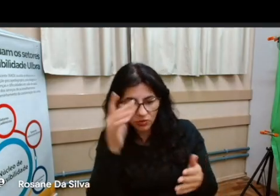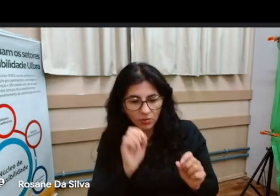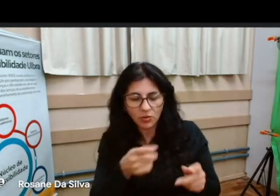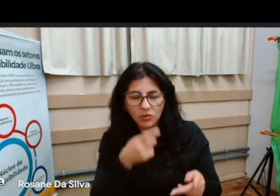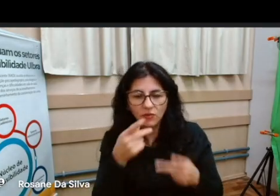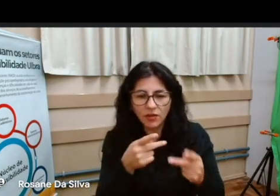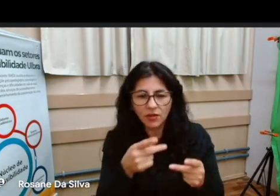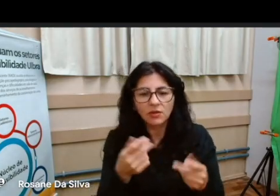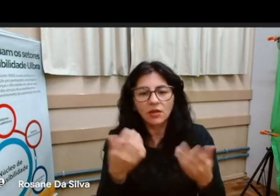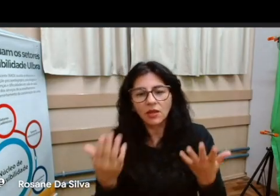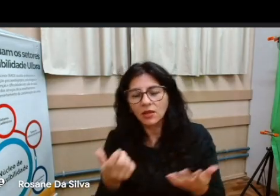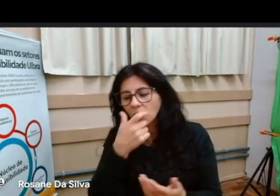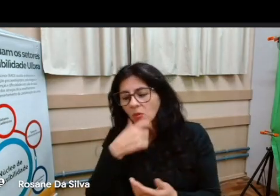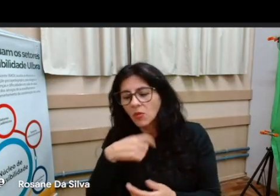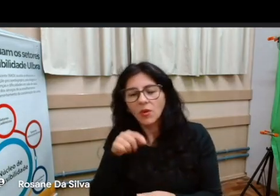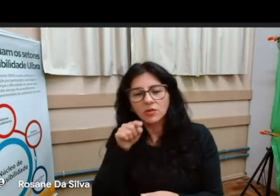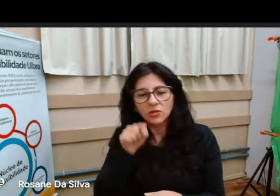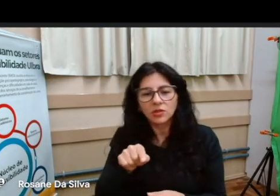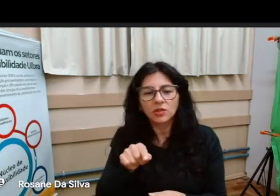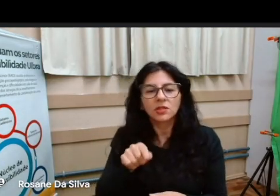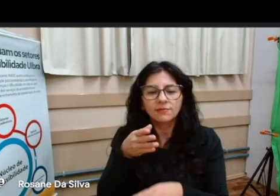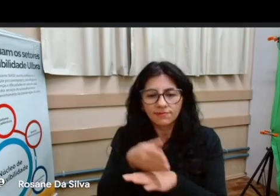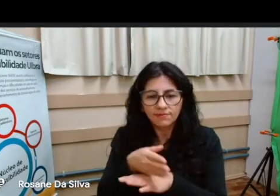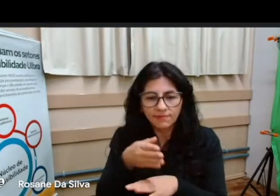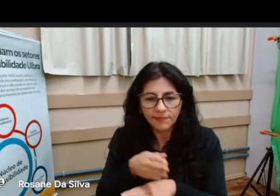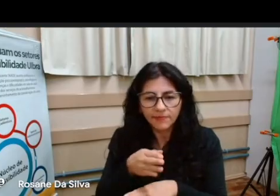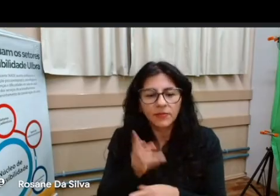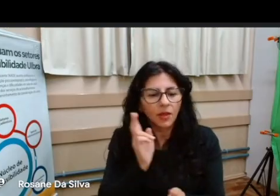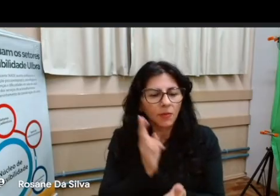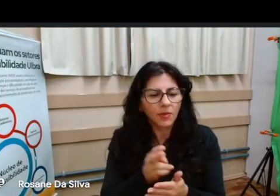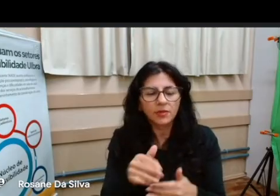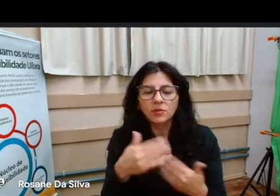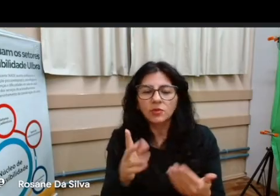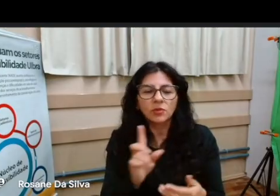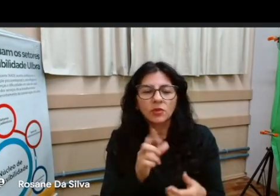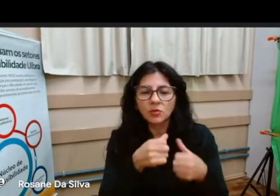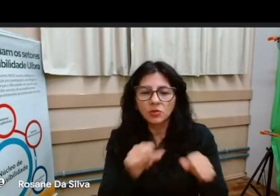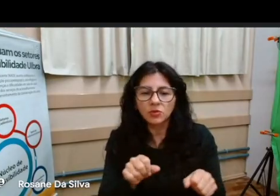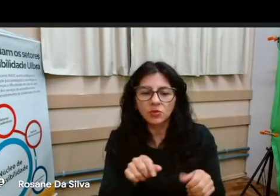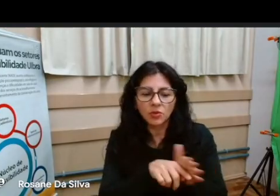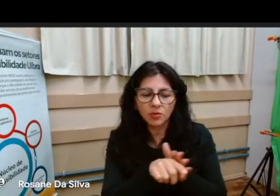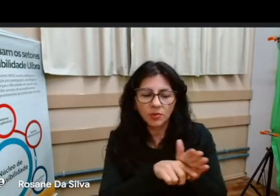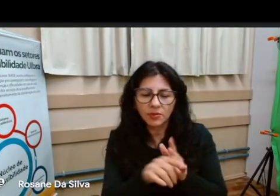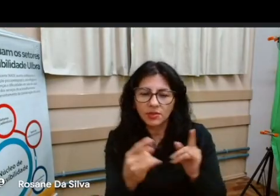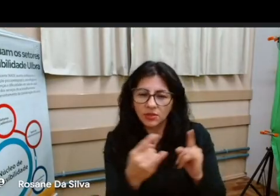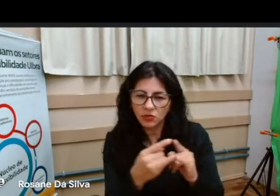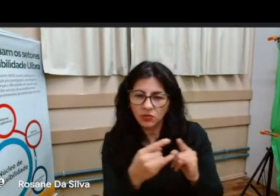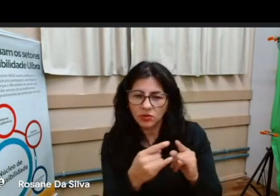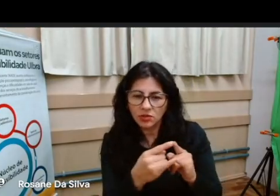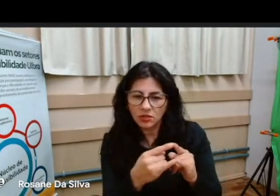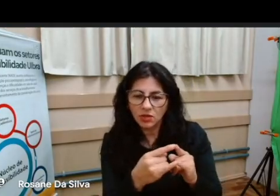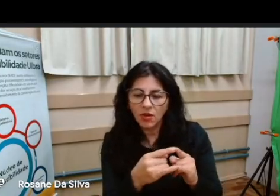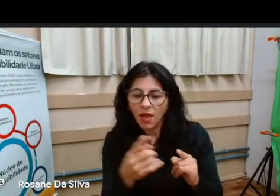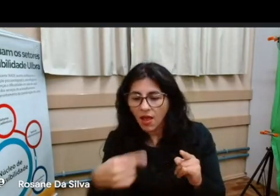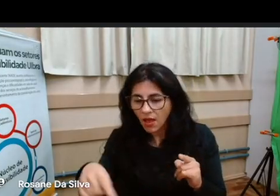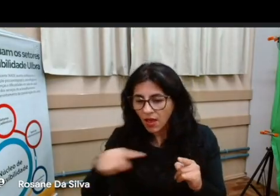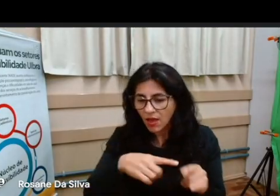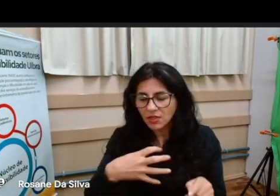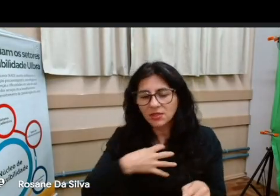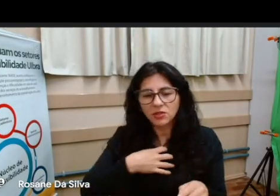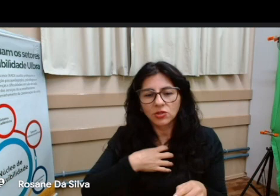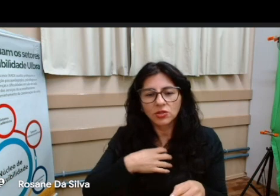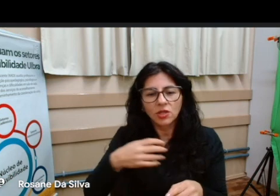ISO tá Presente mesmo quando eu não tô numa pesquisa institucionalizada né e é nesses modos